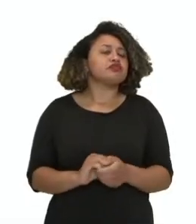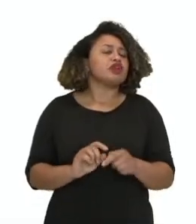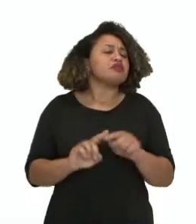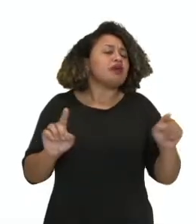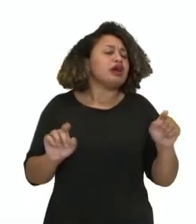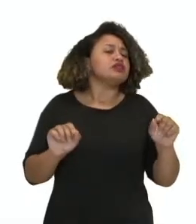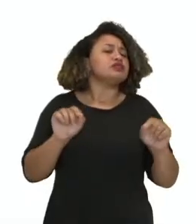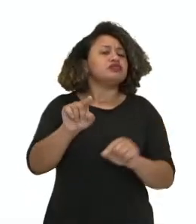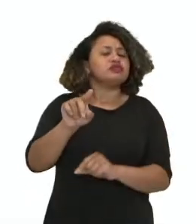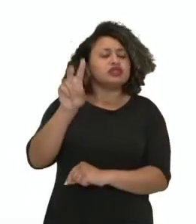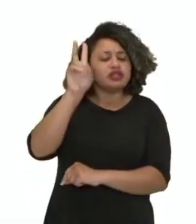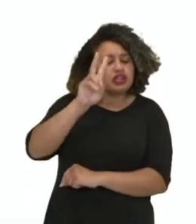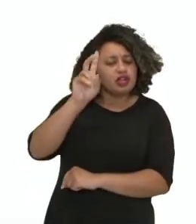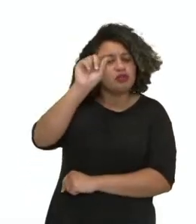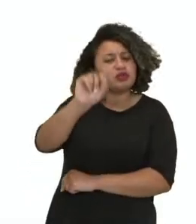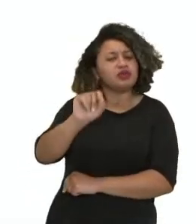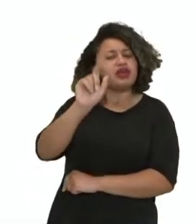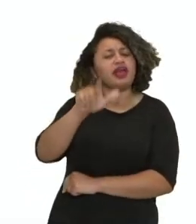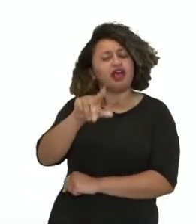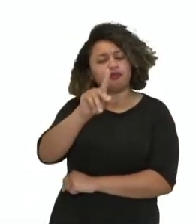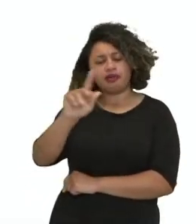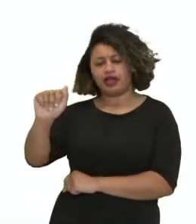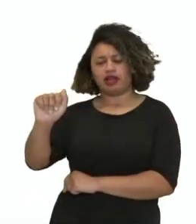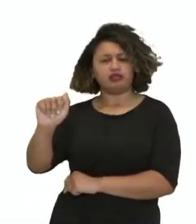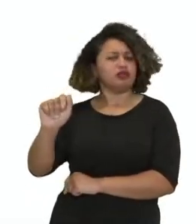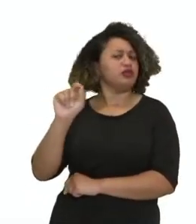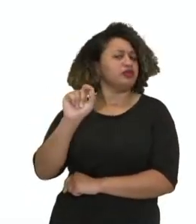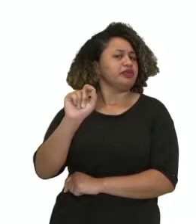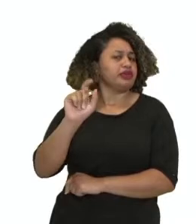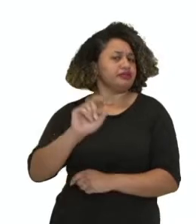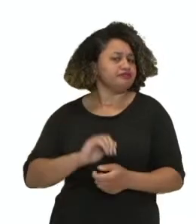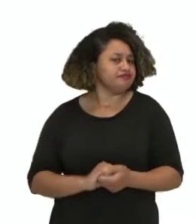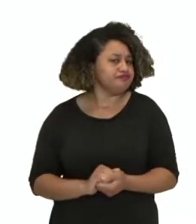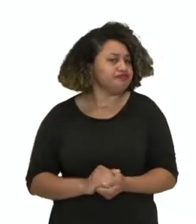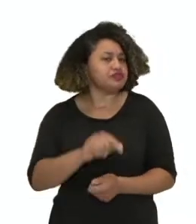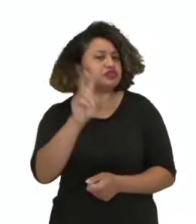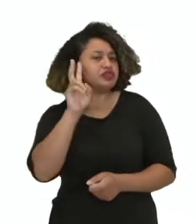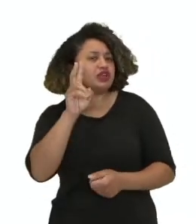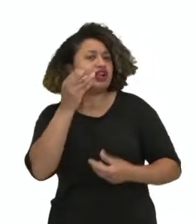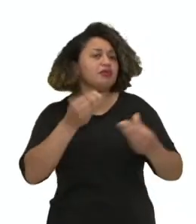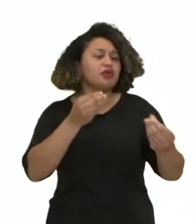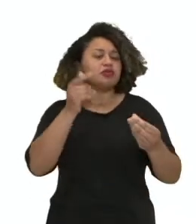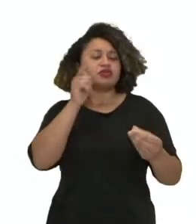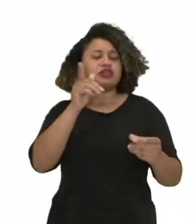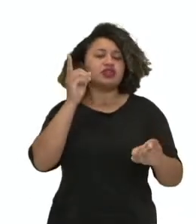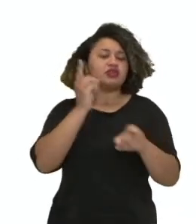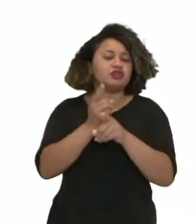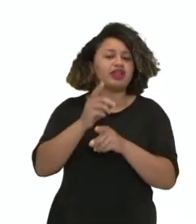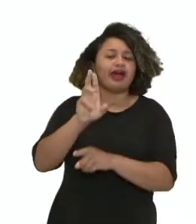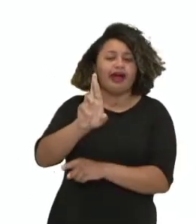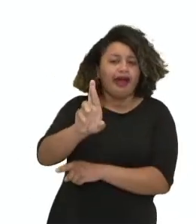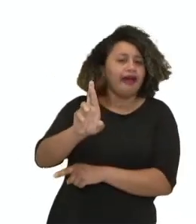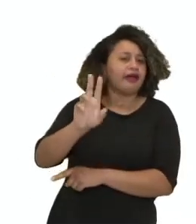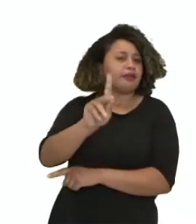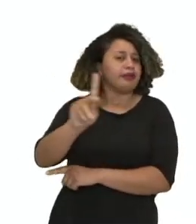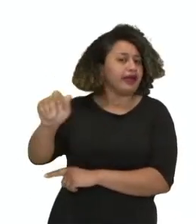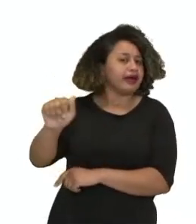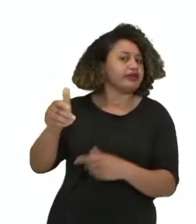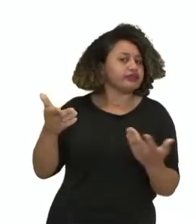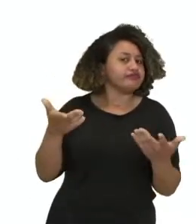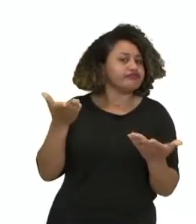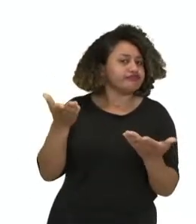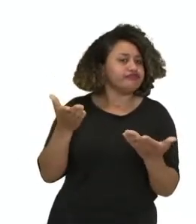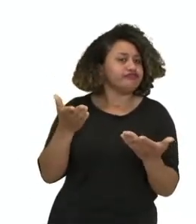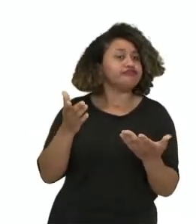Você lembra o que é uma PA? Você lembra também como encontrar a razão de uma PA?